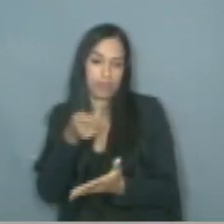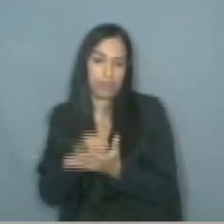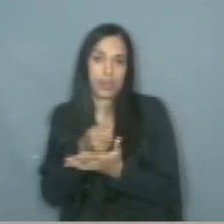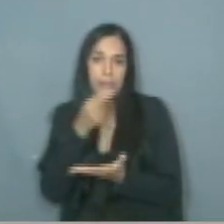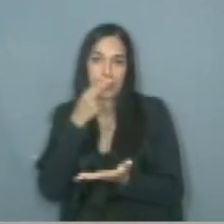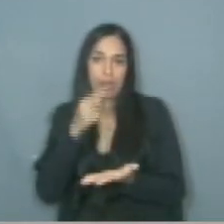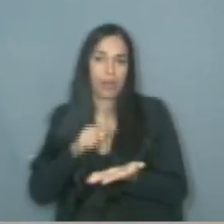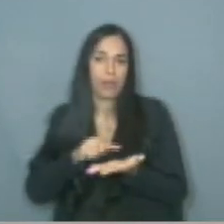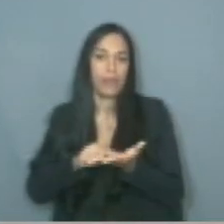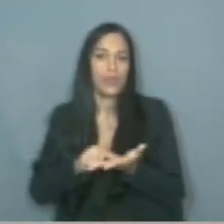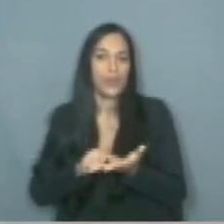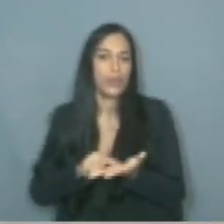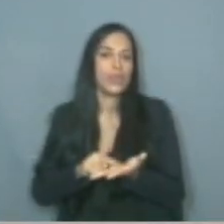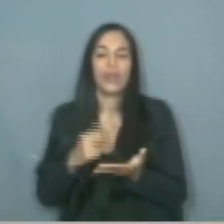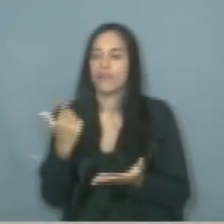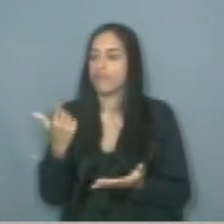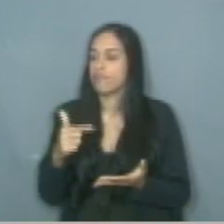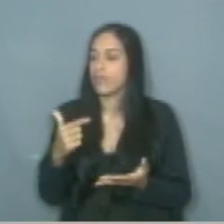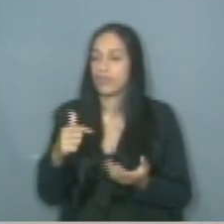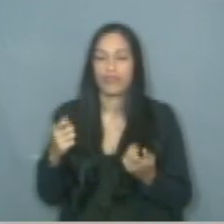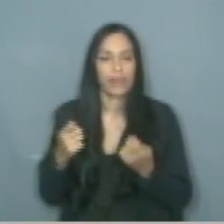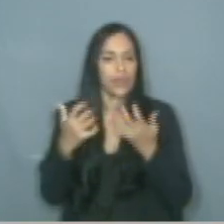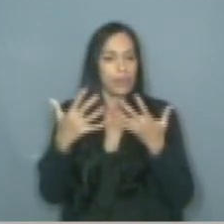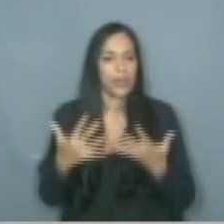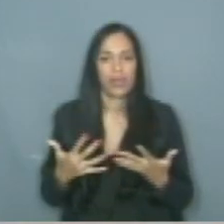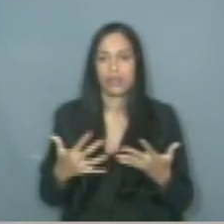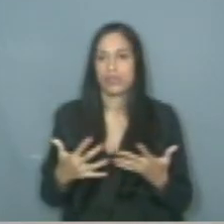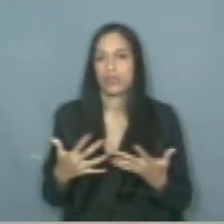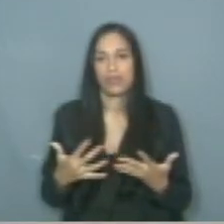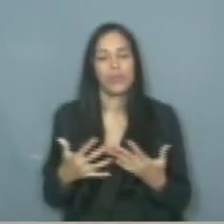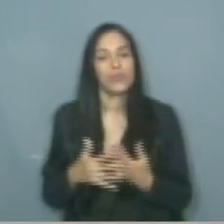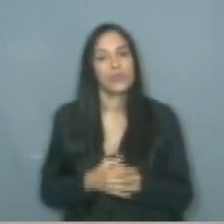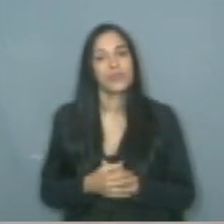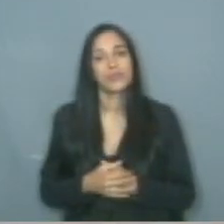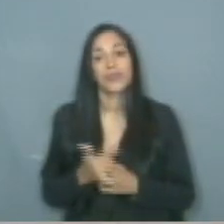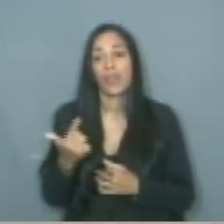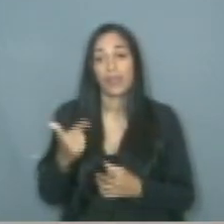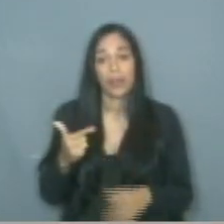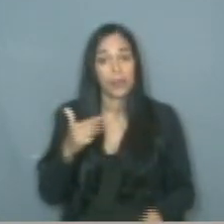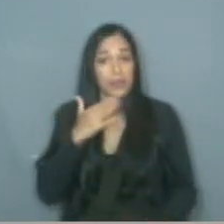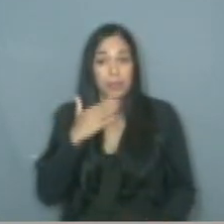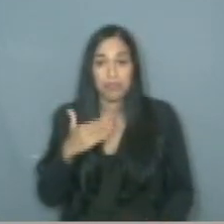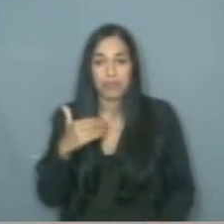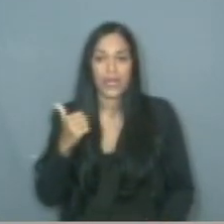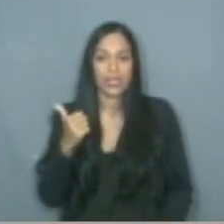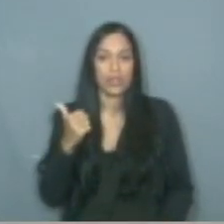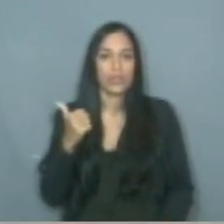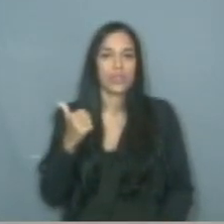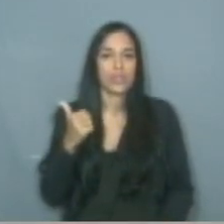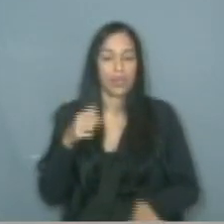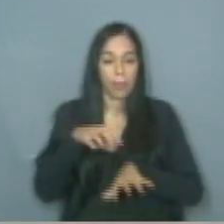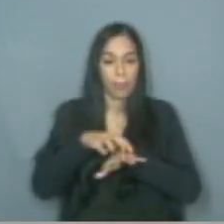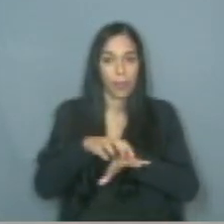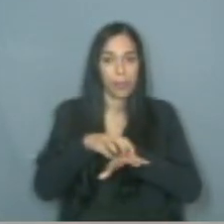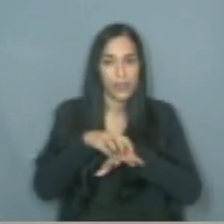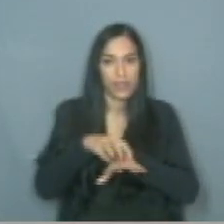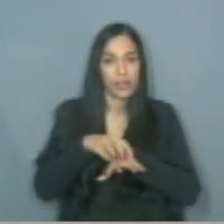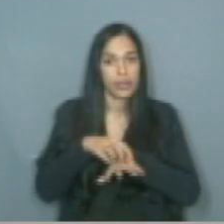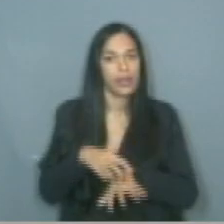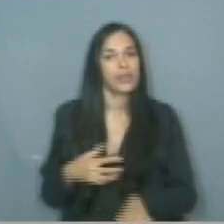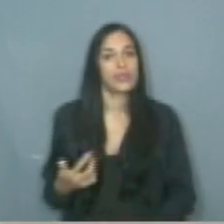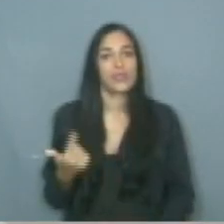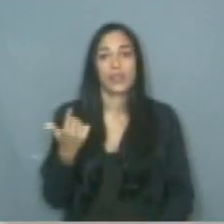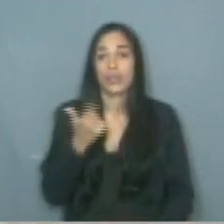multa. Não há transparência, não existe melhoria na mobilidade,